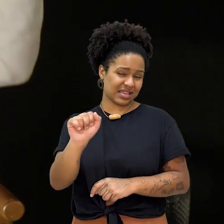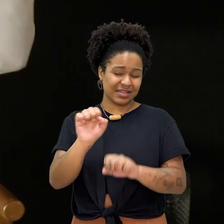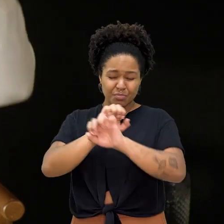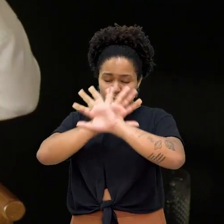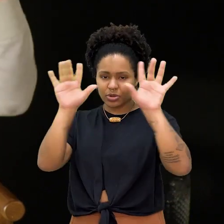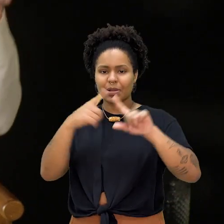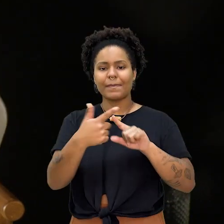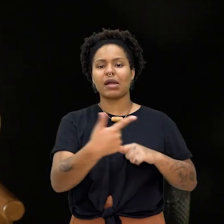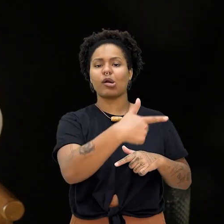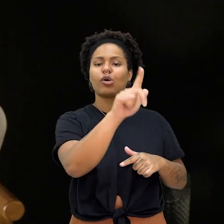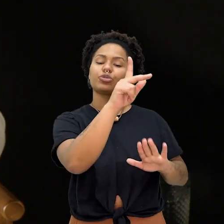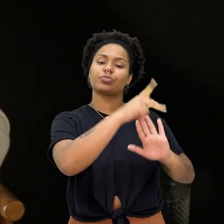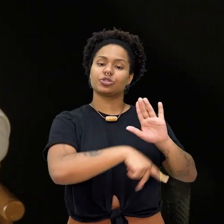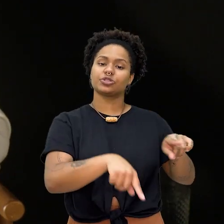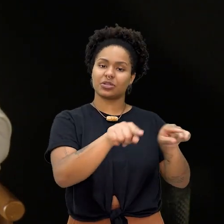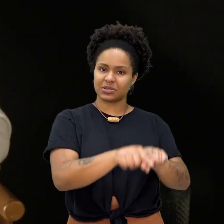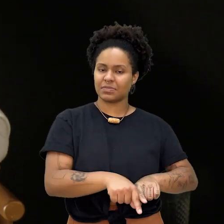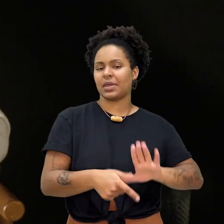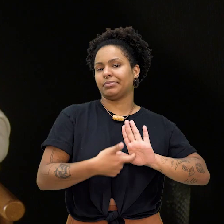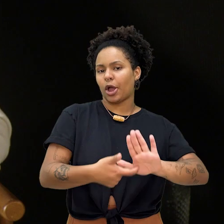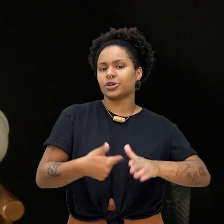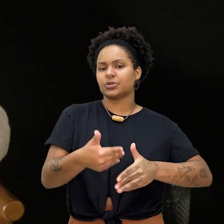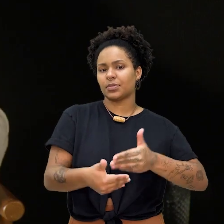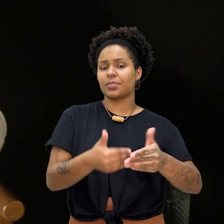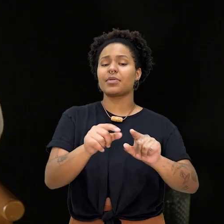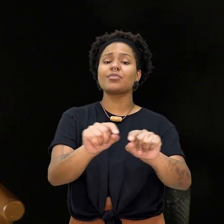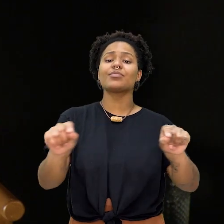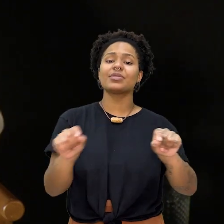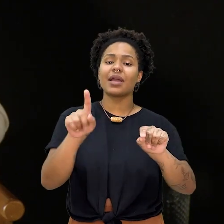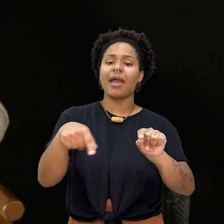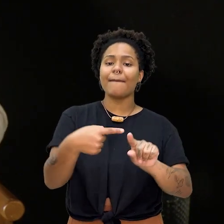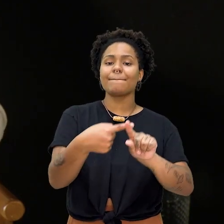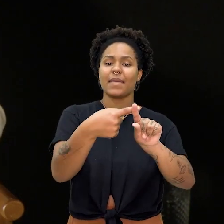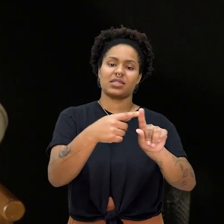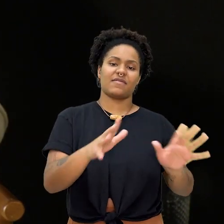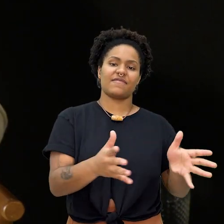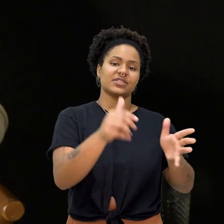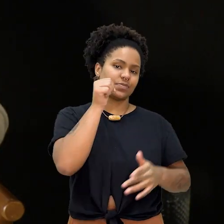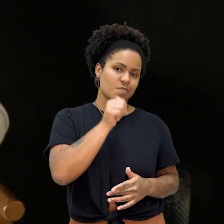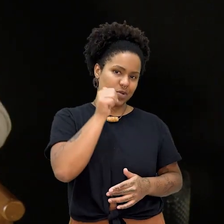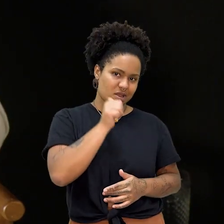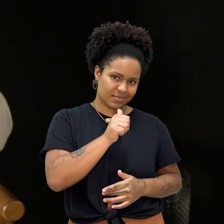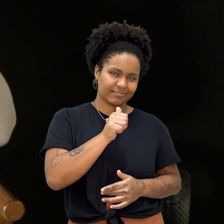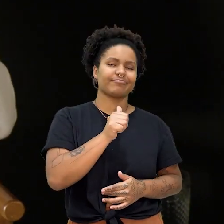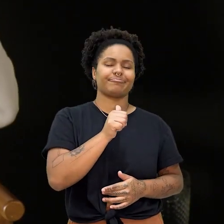claro, mas nos outros programas também estão aparecendo, são os benefícios para as